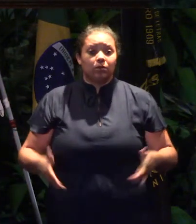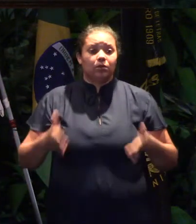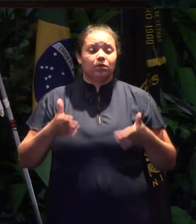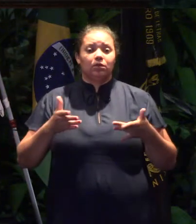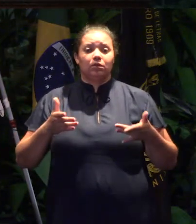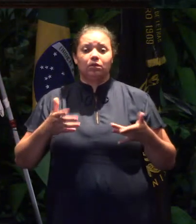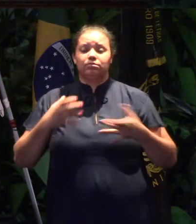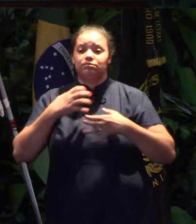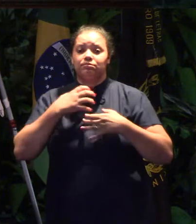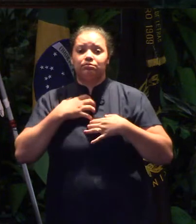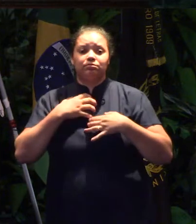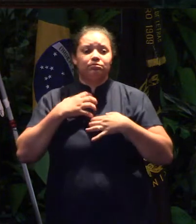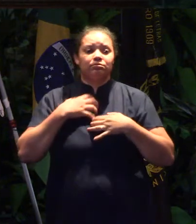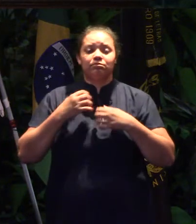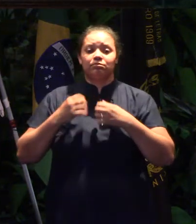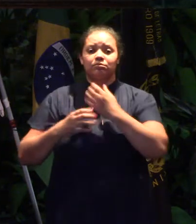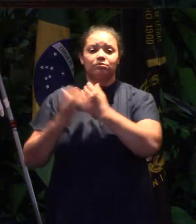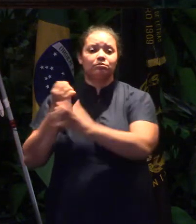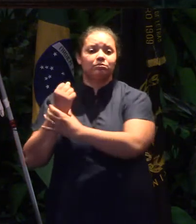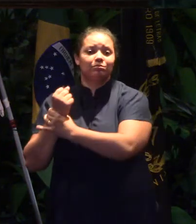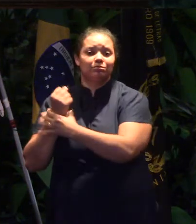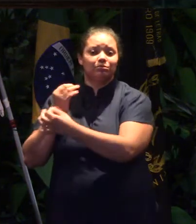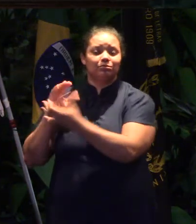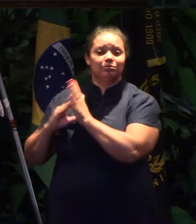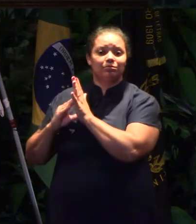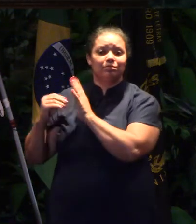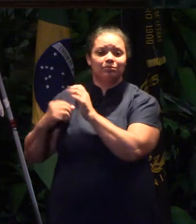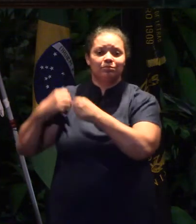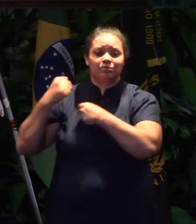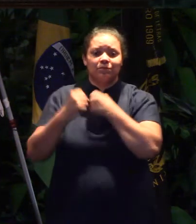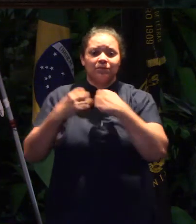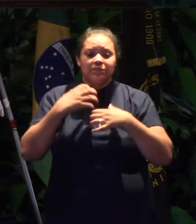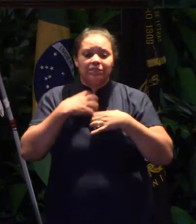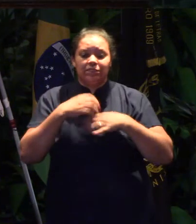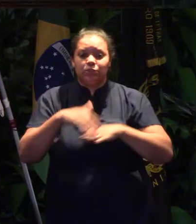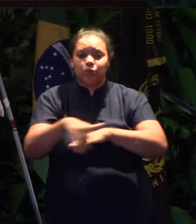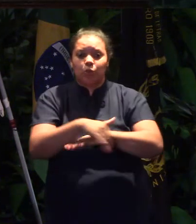espaço, né? É de sentir o espaço, sentir a cidade, sentir a rua,